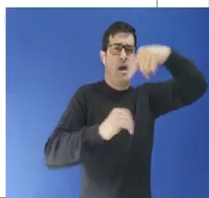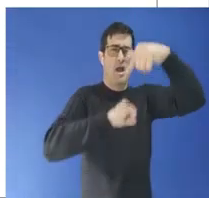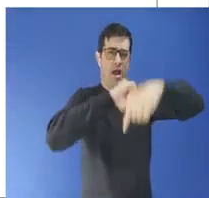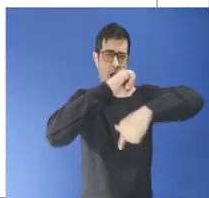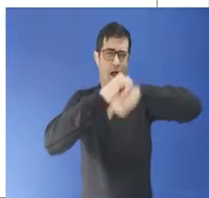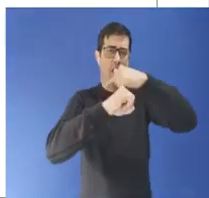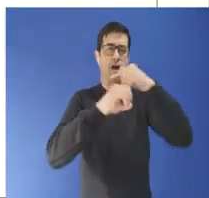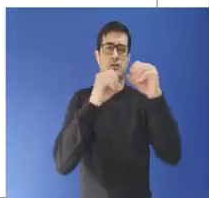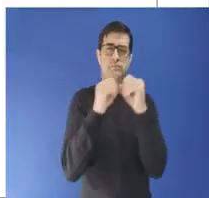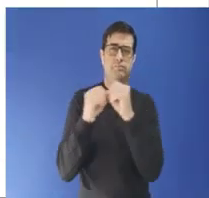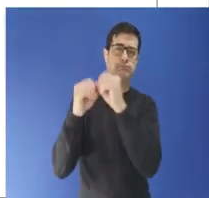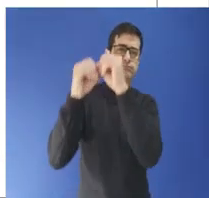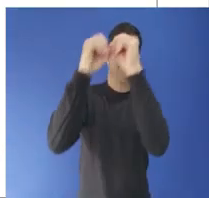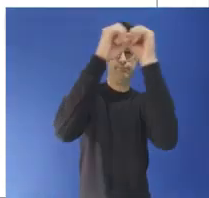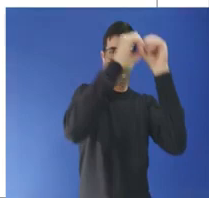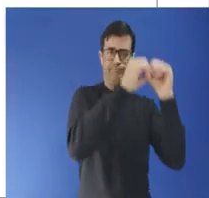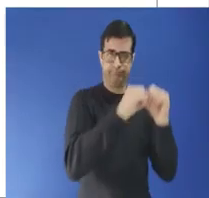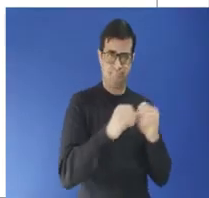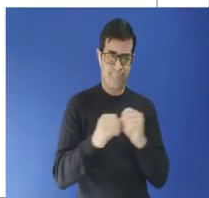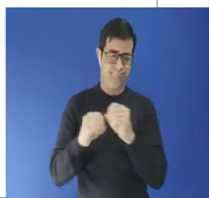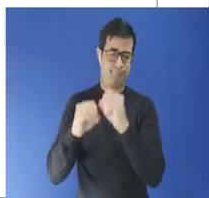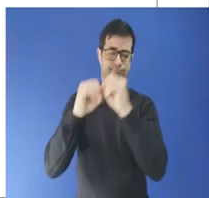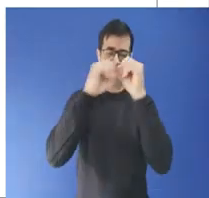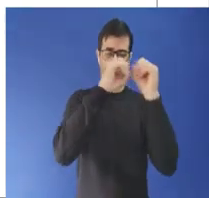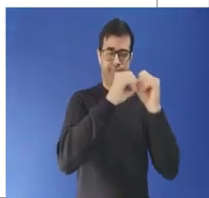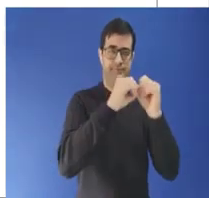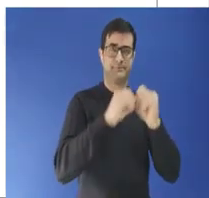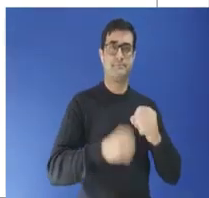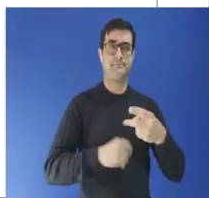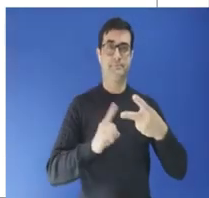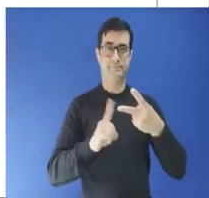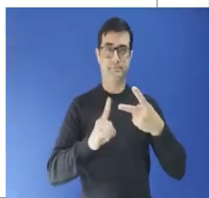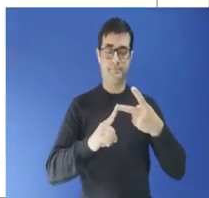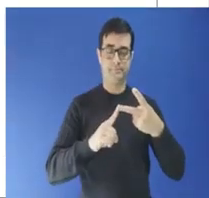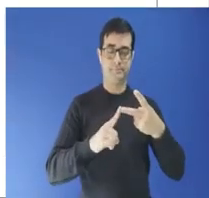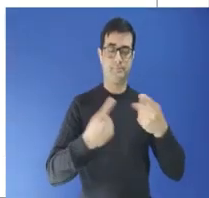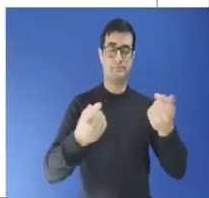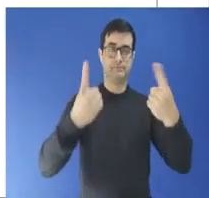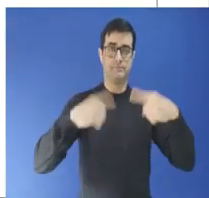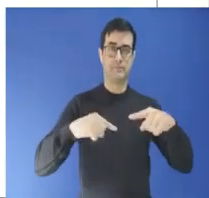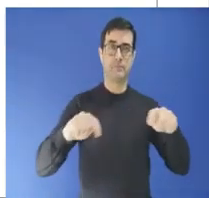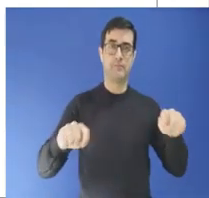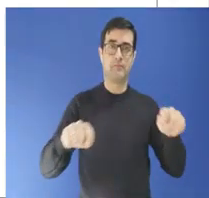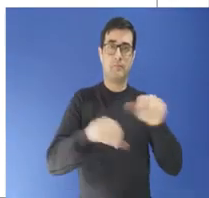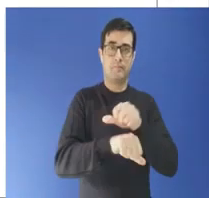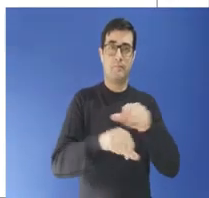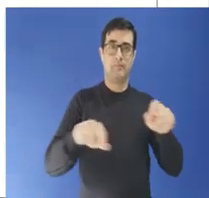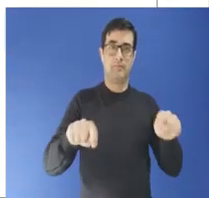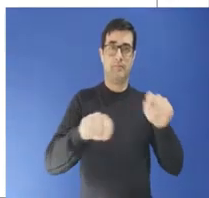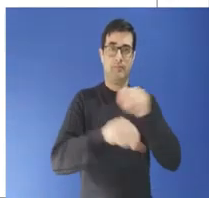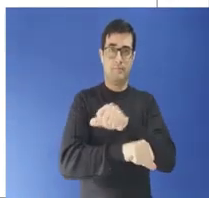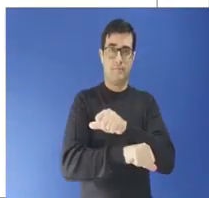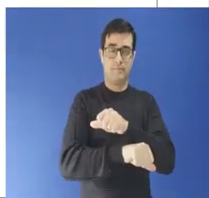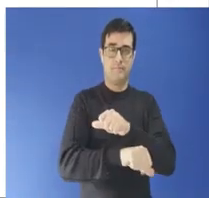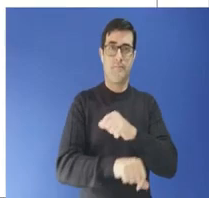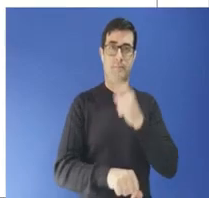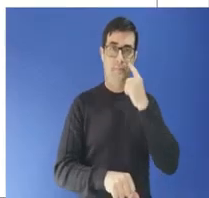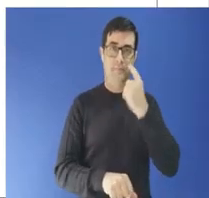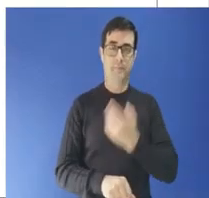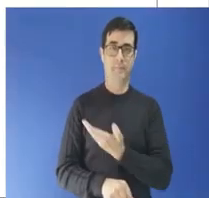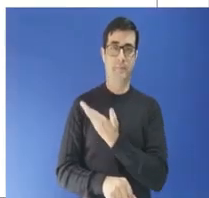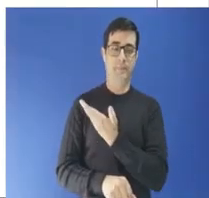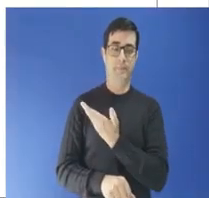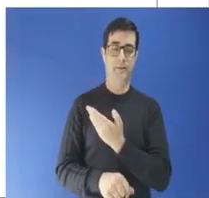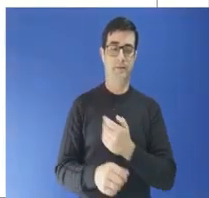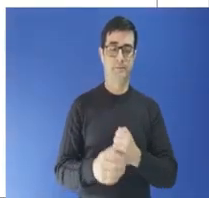né, presentes na estrutura cristalina. A outra é a ligação covalente. A ligação covalente eu posso também